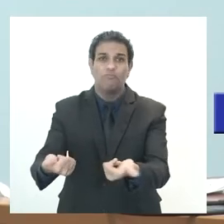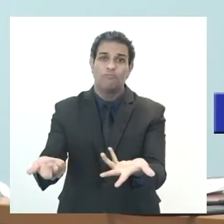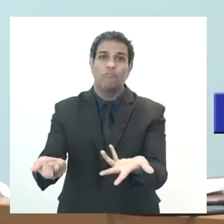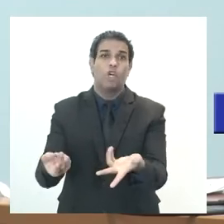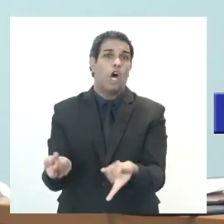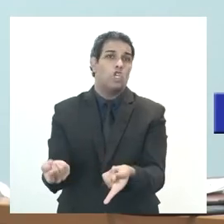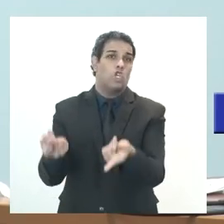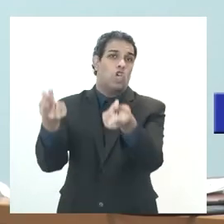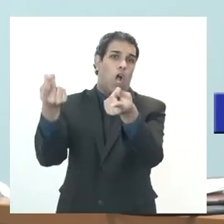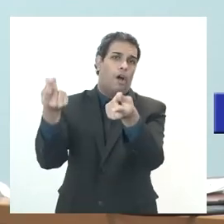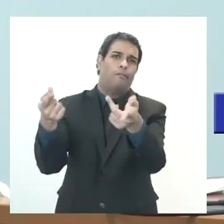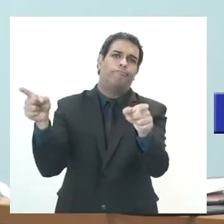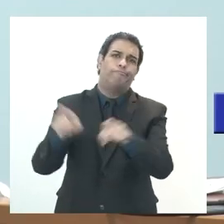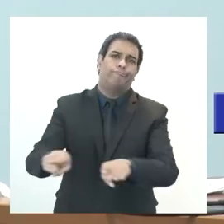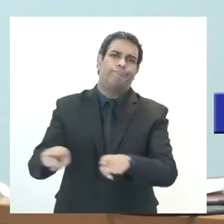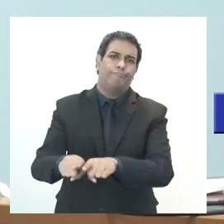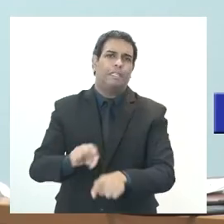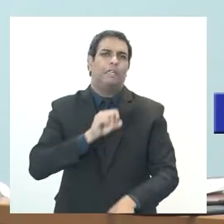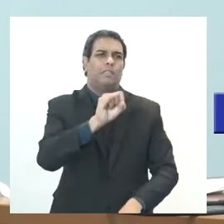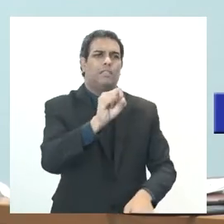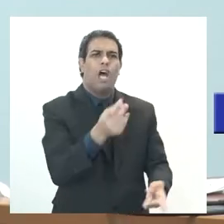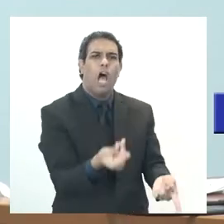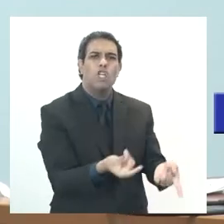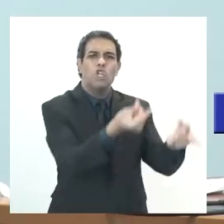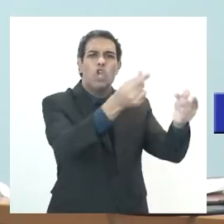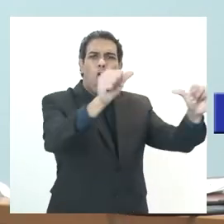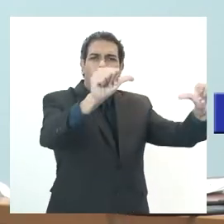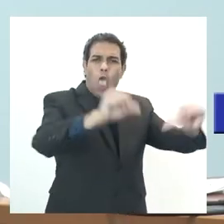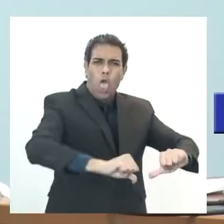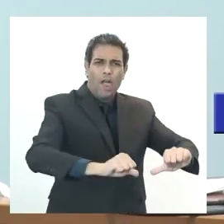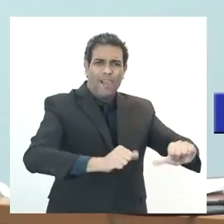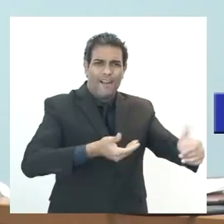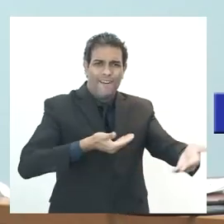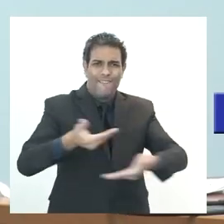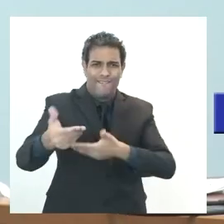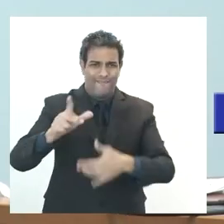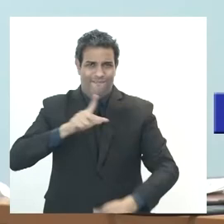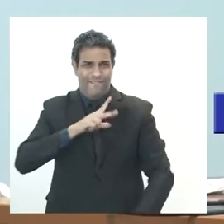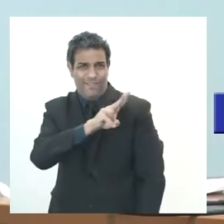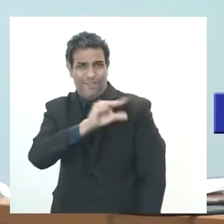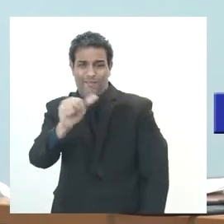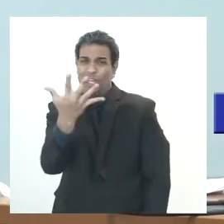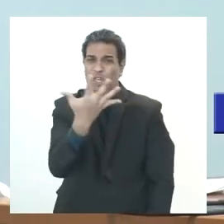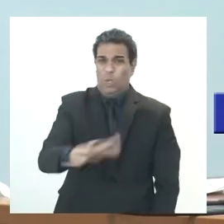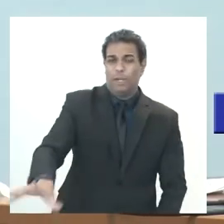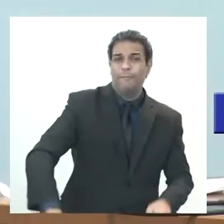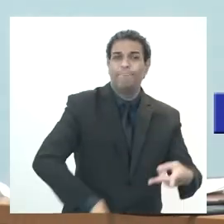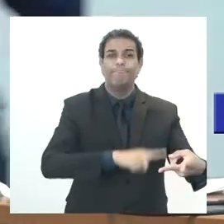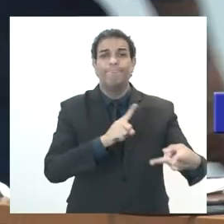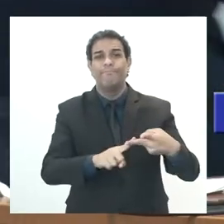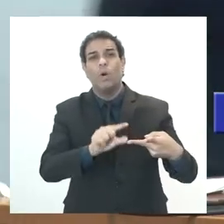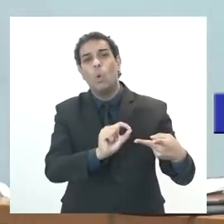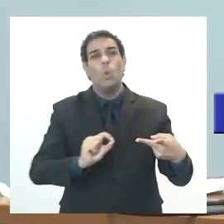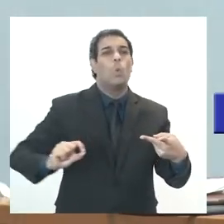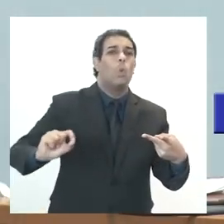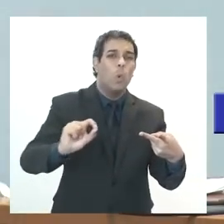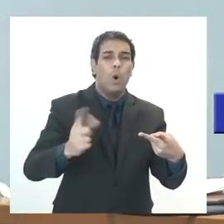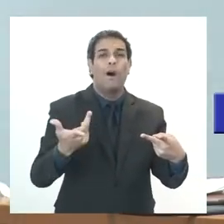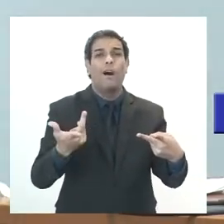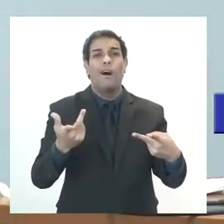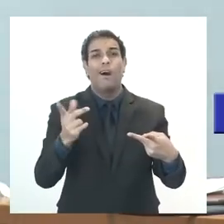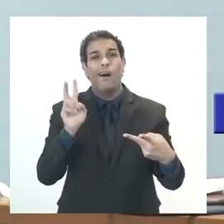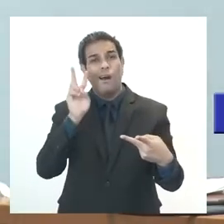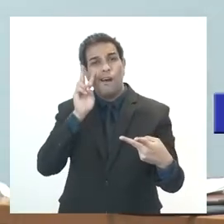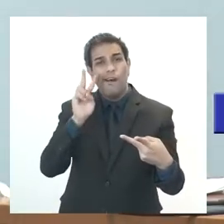lucrativos evidentemente porque os que não são lucrativos antes era privada não vai ter interesse e de outro lado é